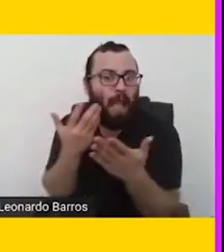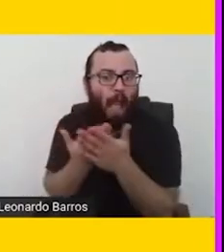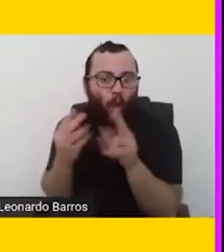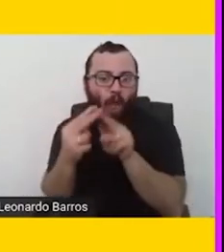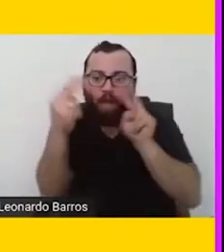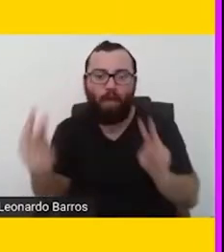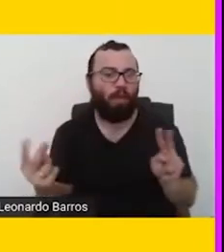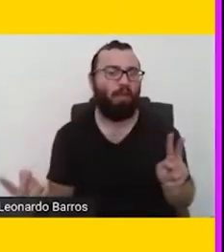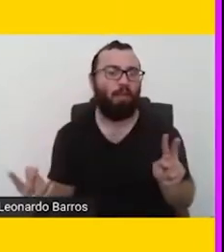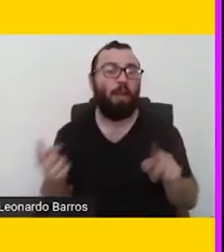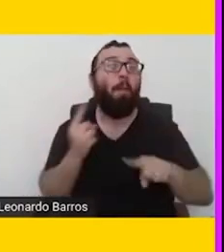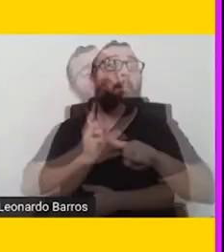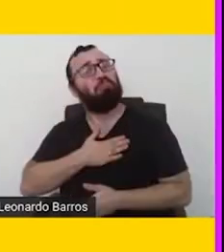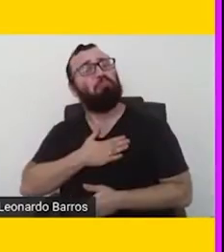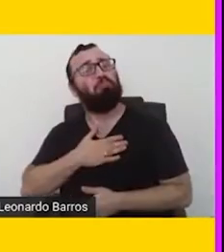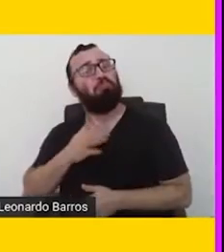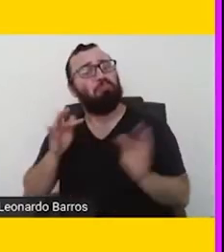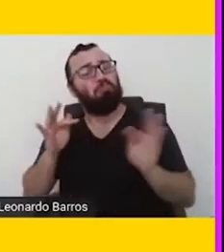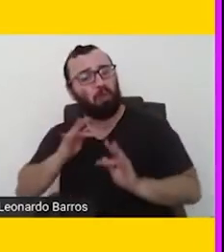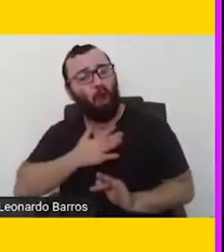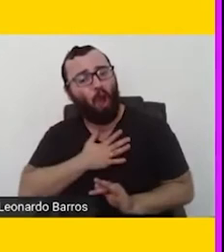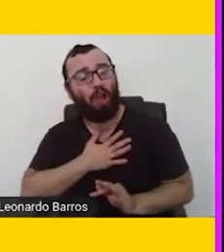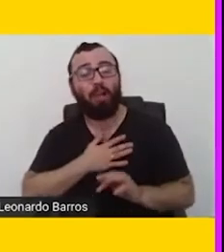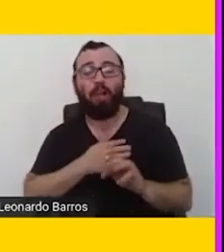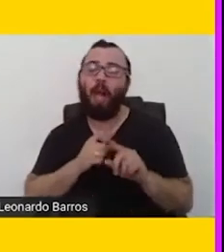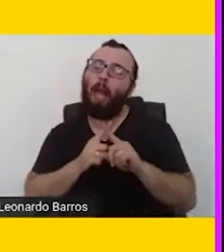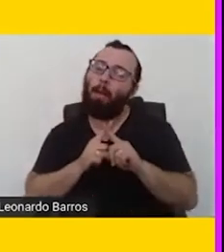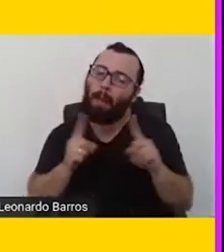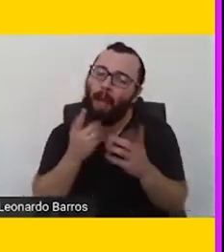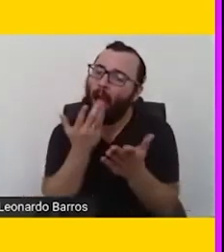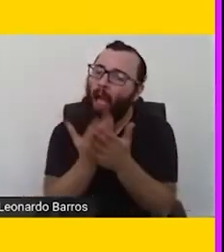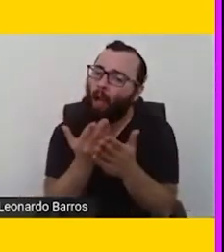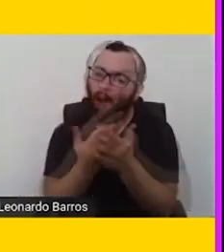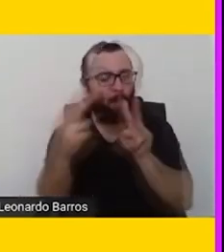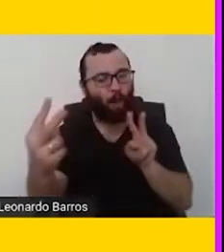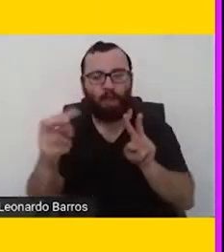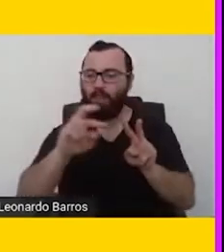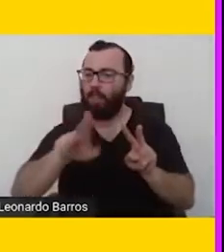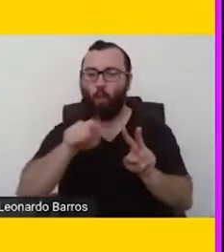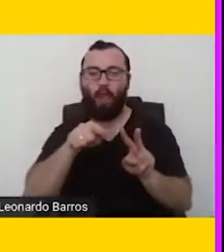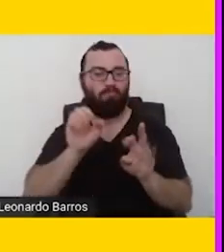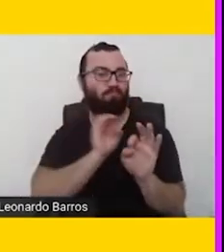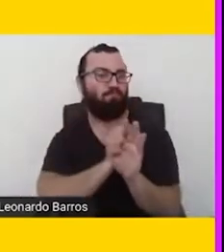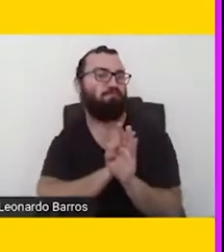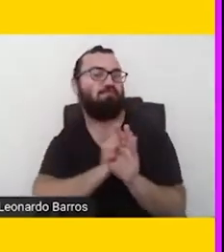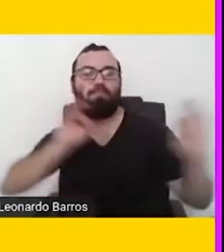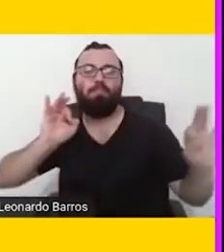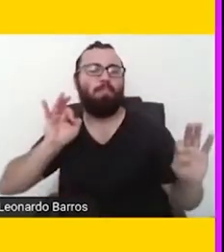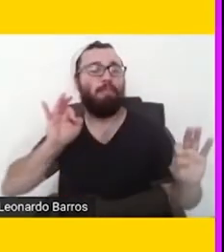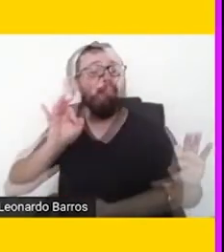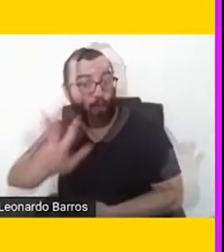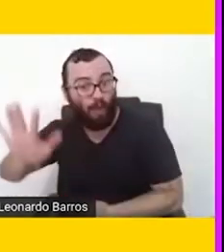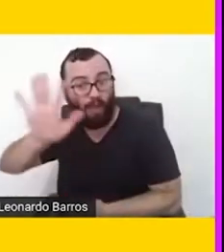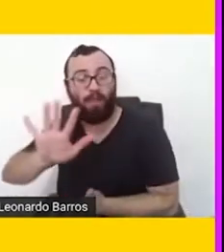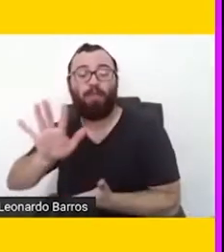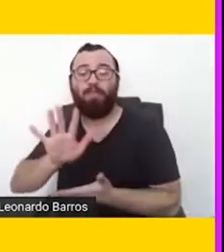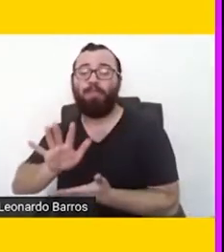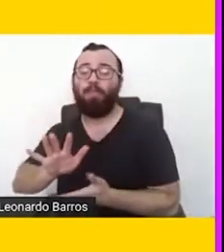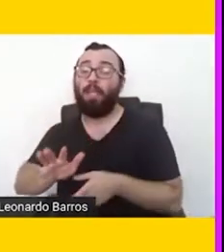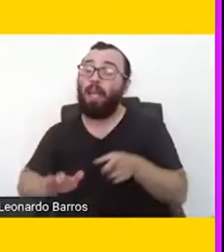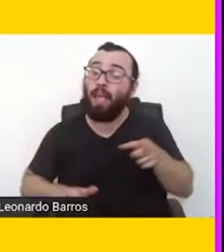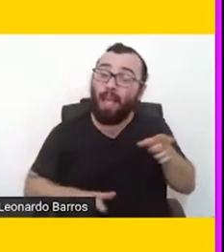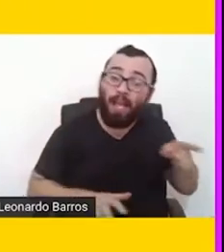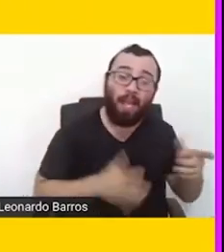Porque não sabemos quando vai terminar tudo isso. Mas, embora a aula remota não seja algo que foi preparado, embora não se trate de ensino à distância, a aula